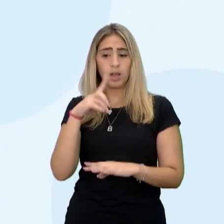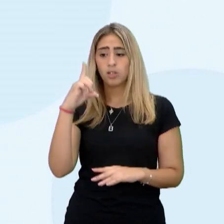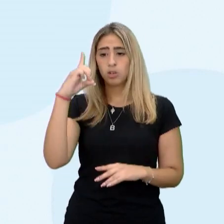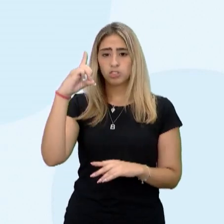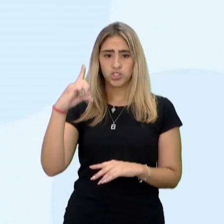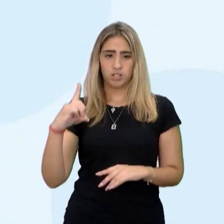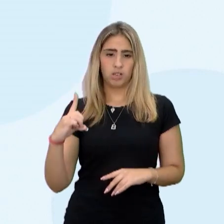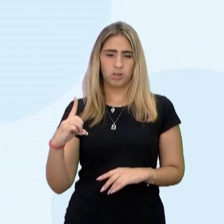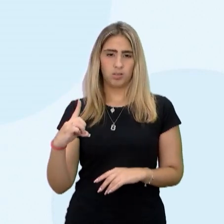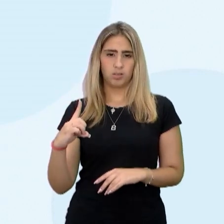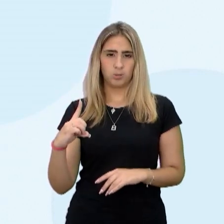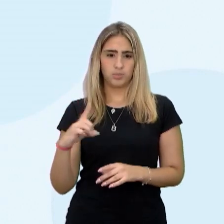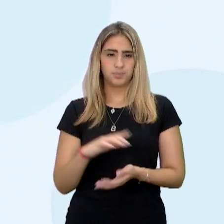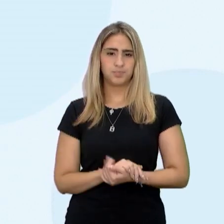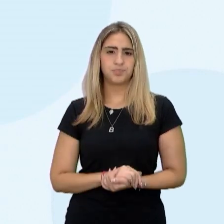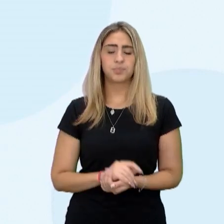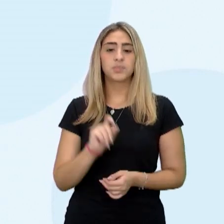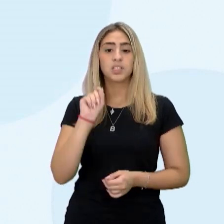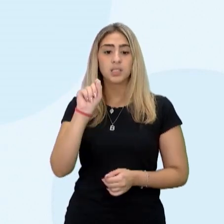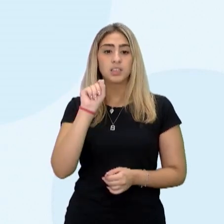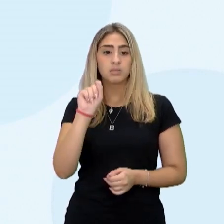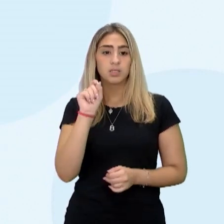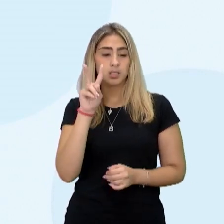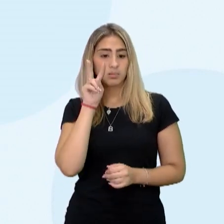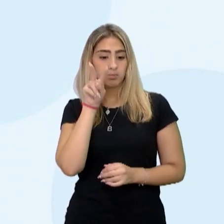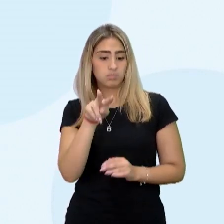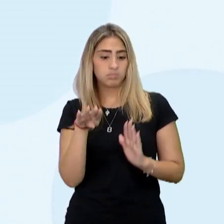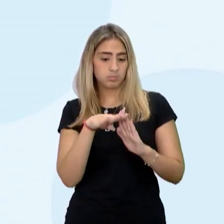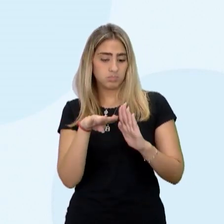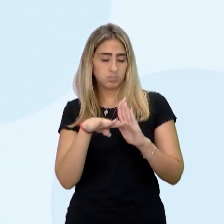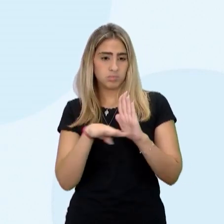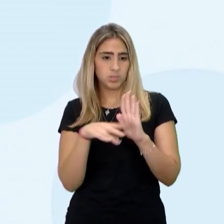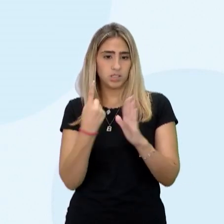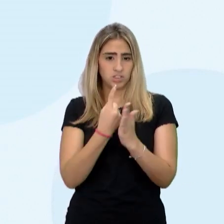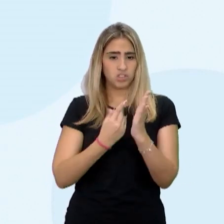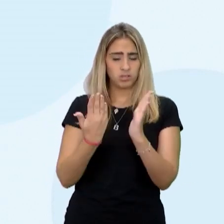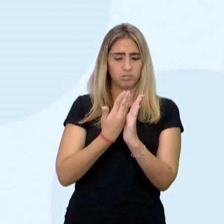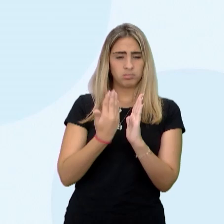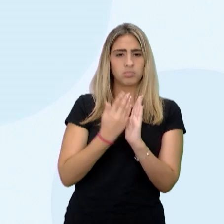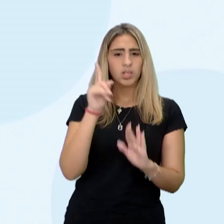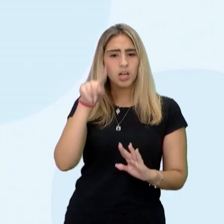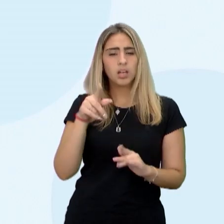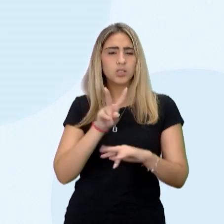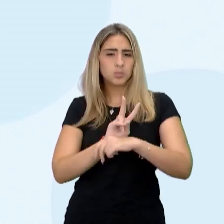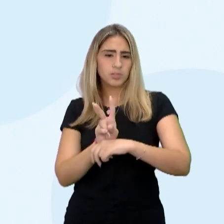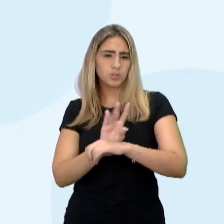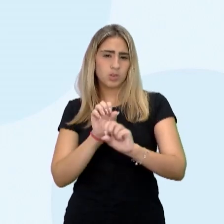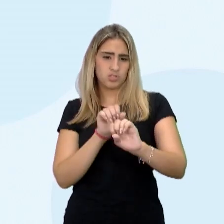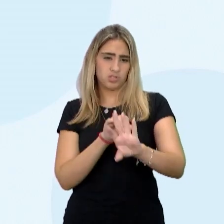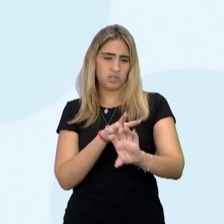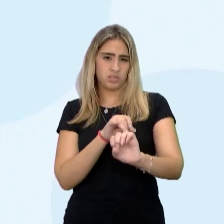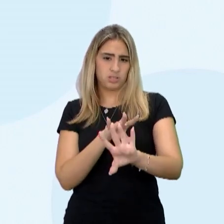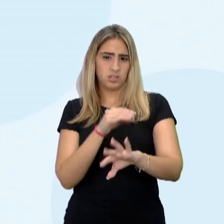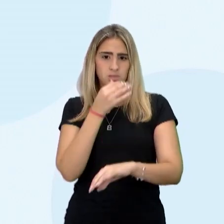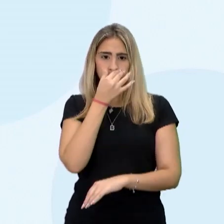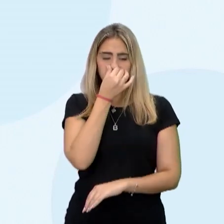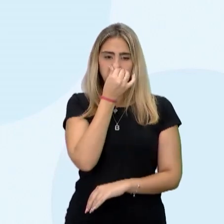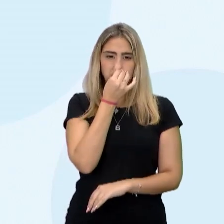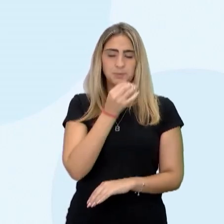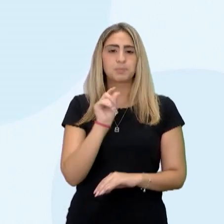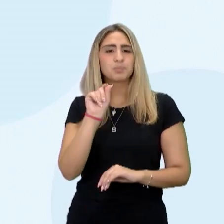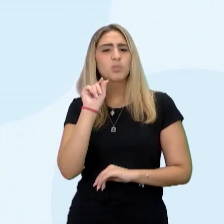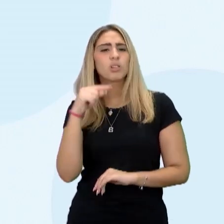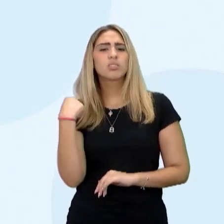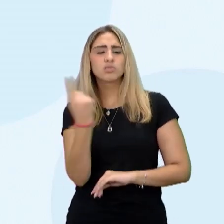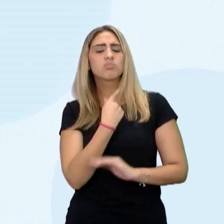diretor, tá? E quem valida essa agenda que foi criada é o supervisor de ensino, tá? O que a